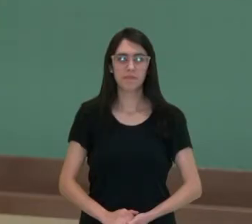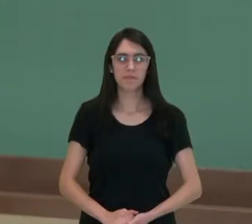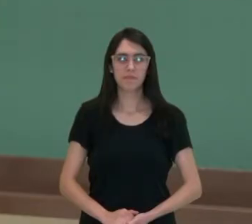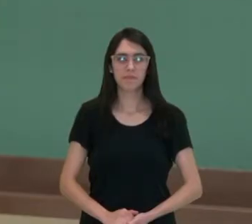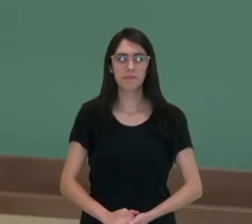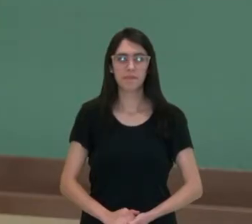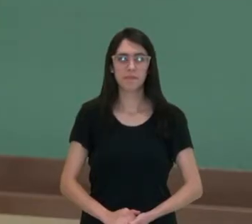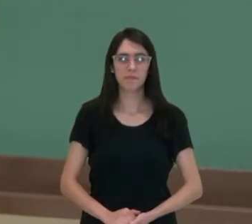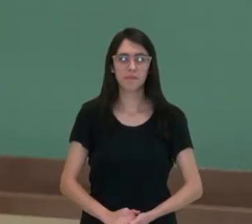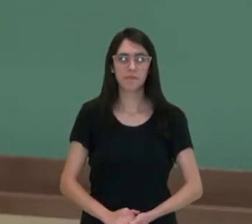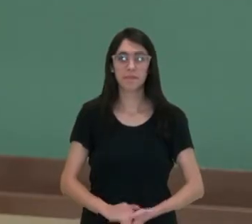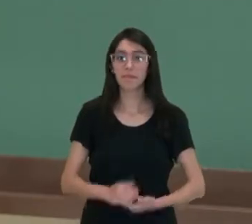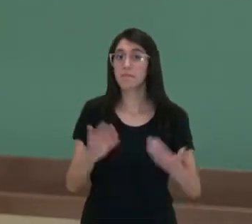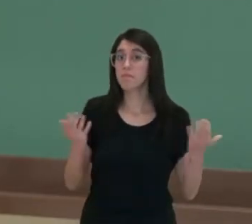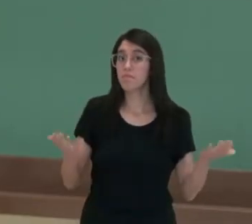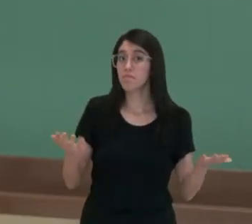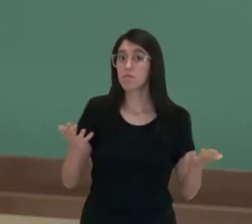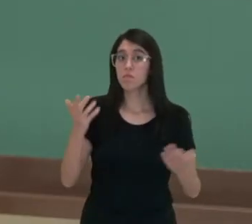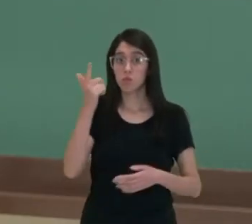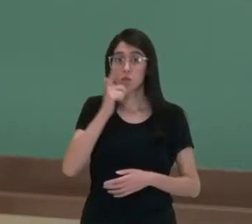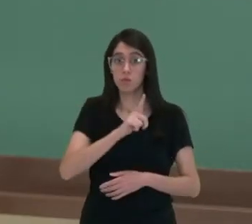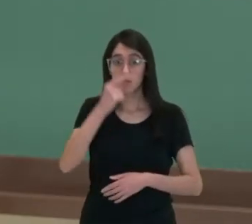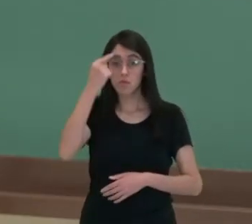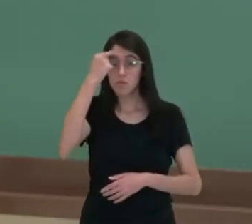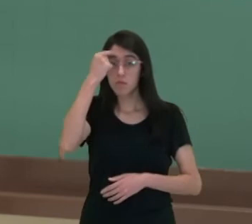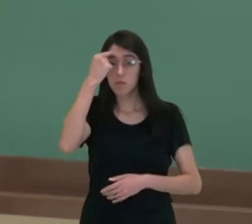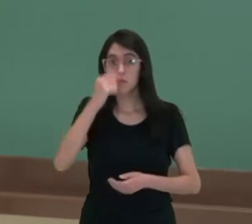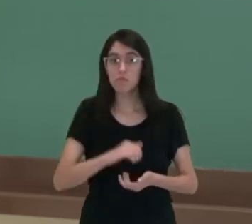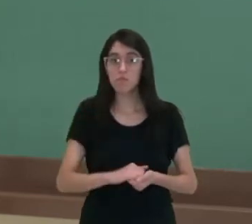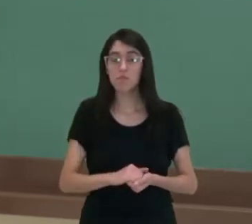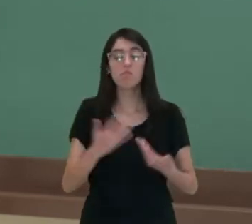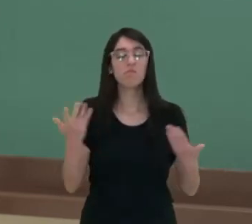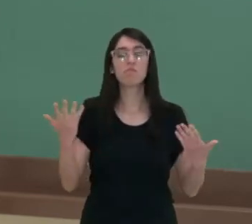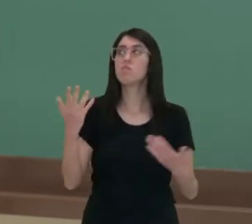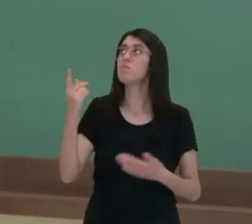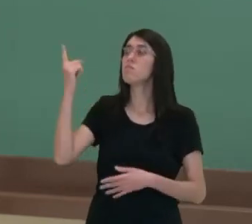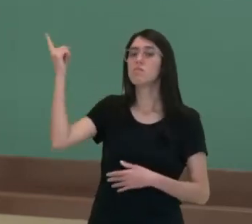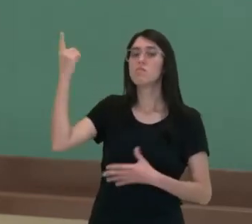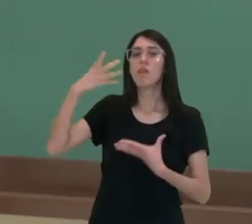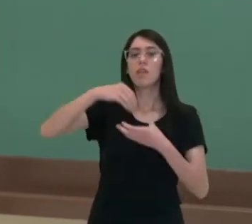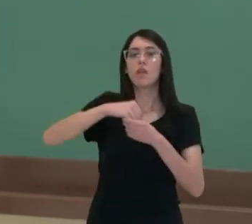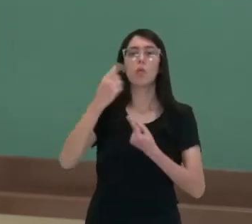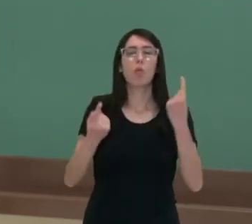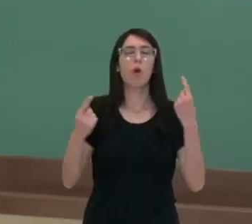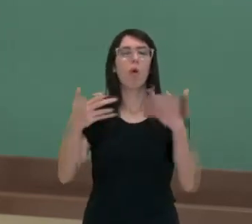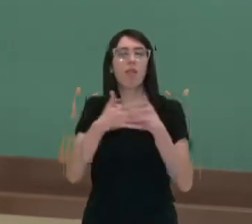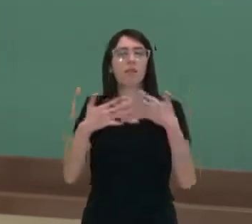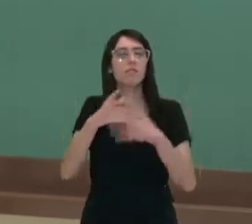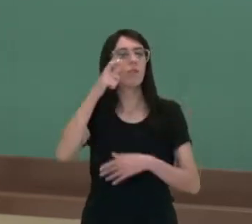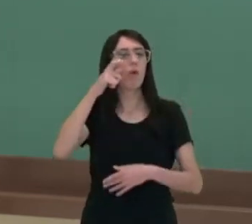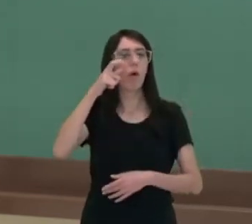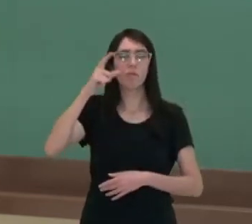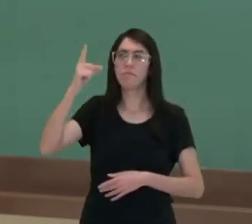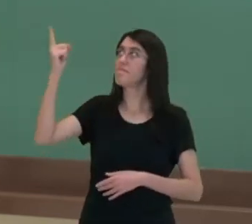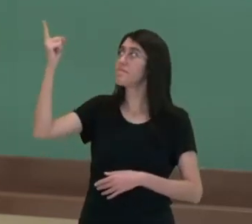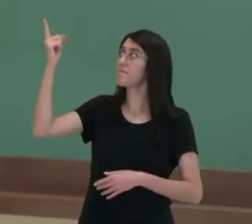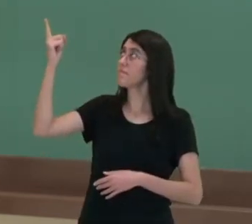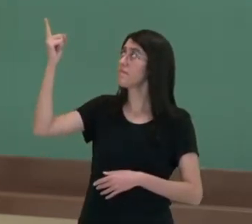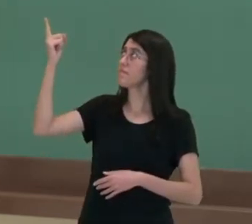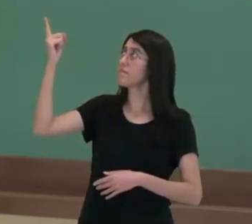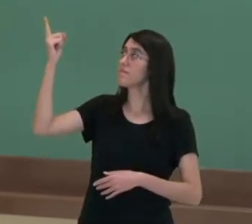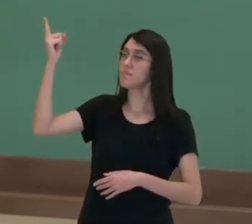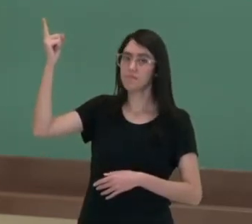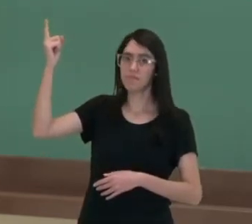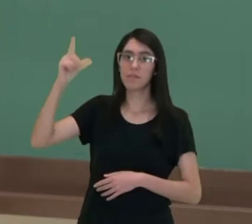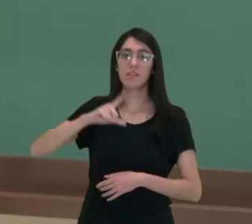E aí, conseguiram pensar? Qual é o tecido que pertence ao menisco? Olha, observe novamente a imagem aqui, ó. Nós